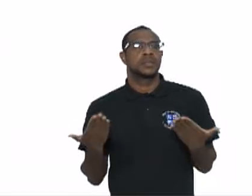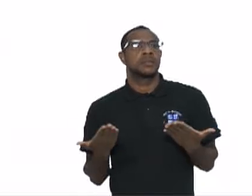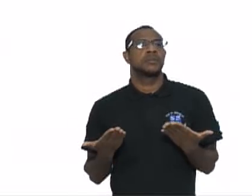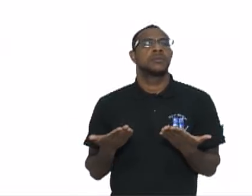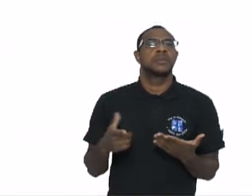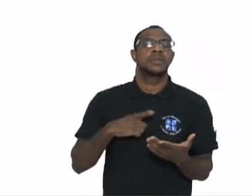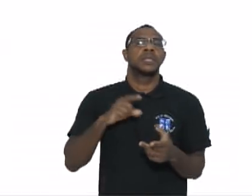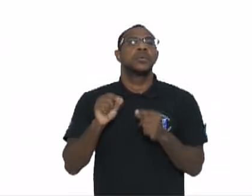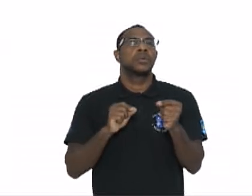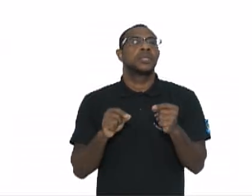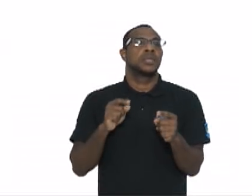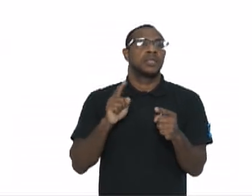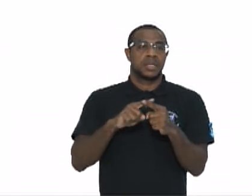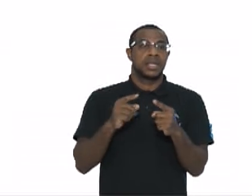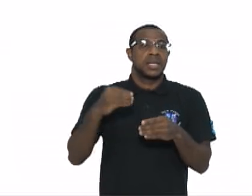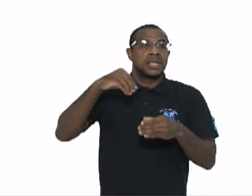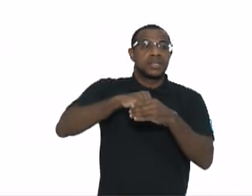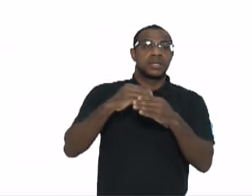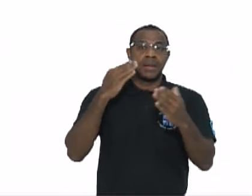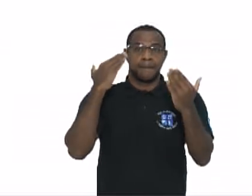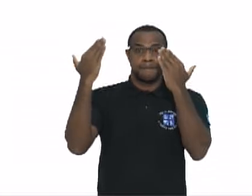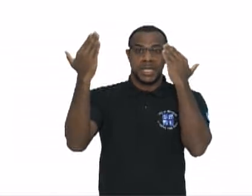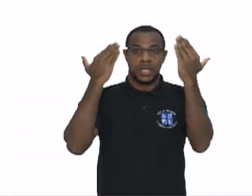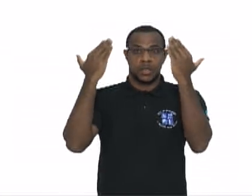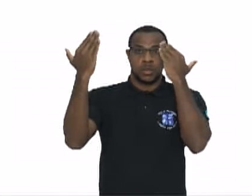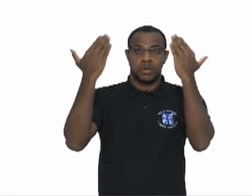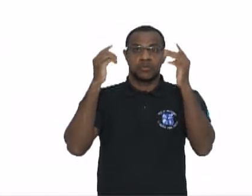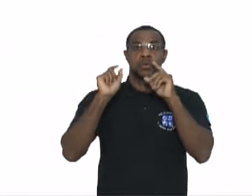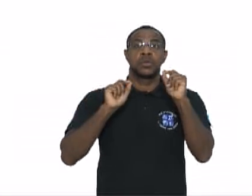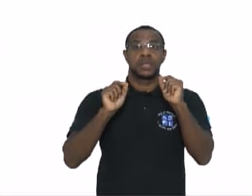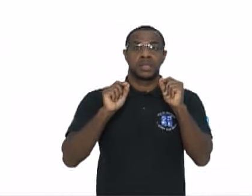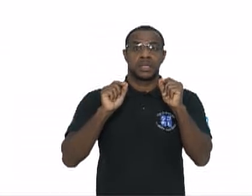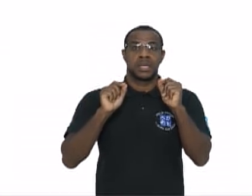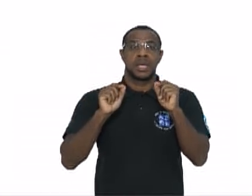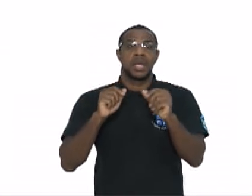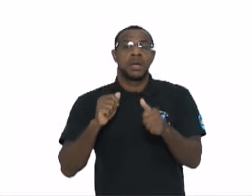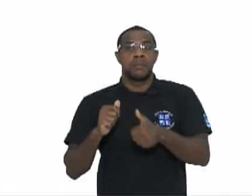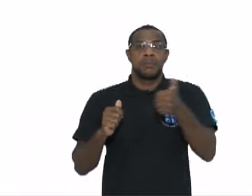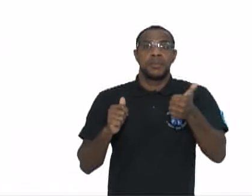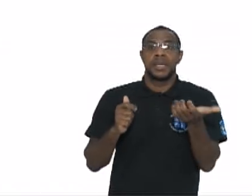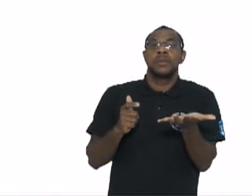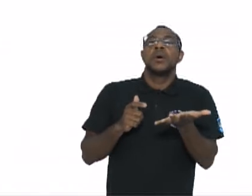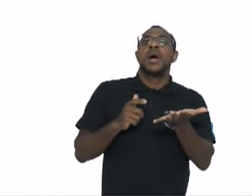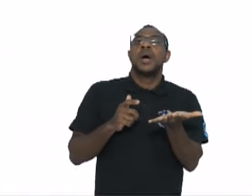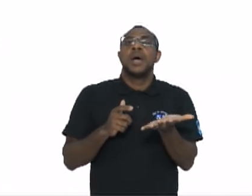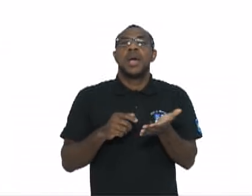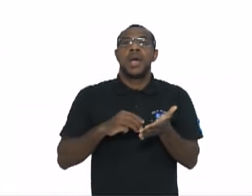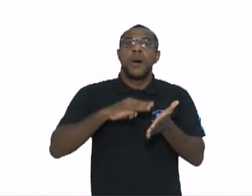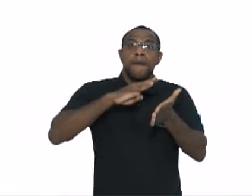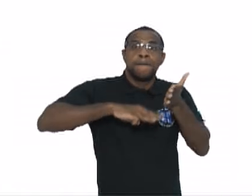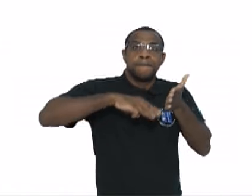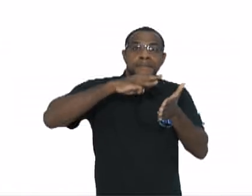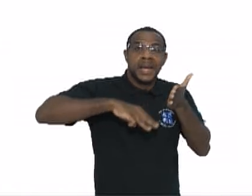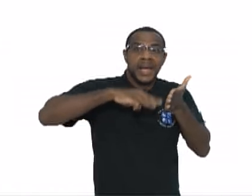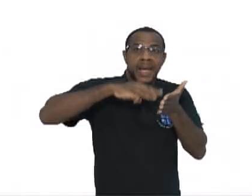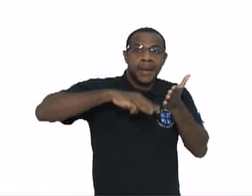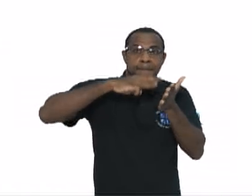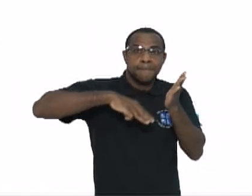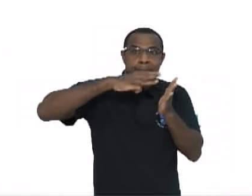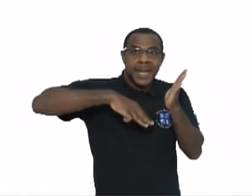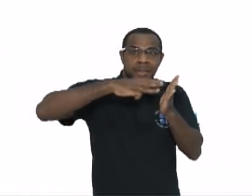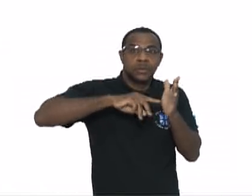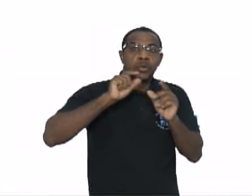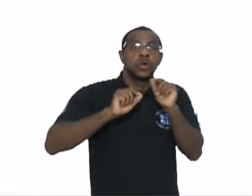tem aqui que para a área da psicologia, a introspecção se refere ao primeiro método utilizado por Wilhelm Maximilian